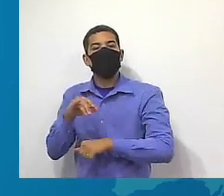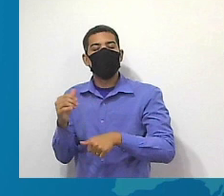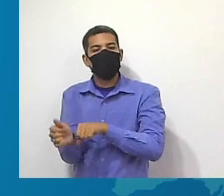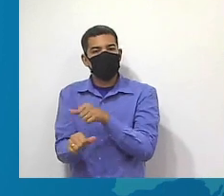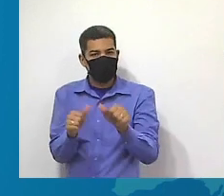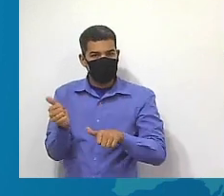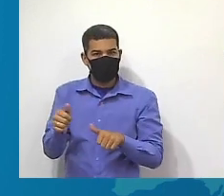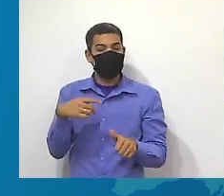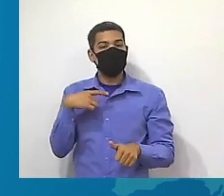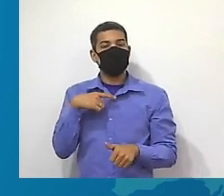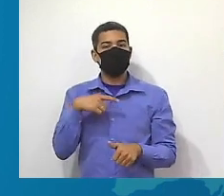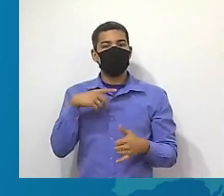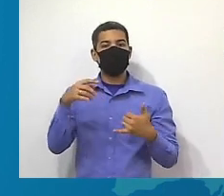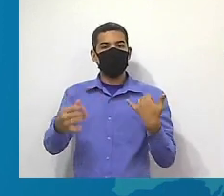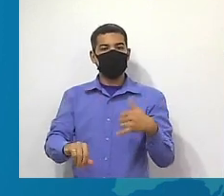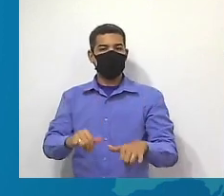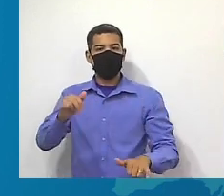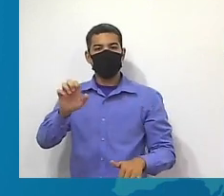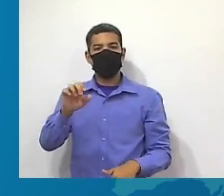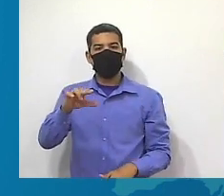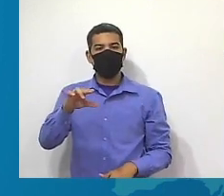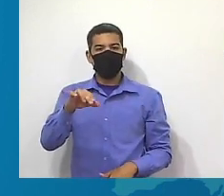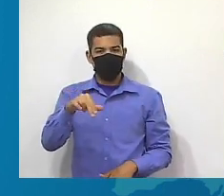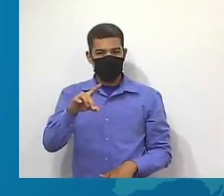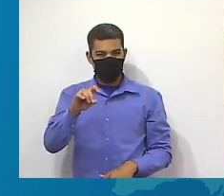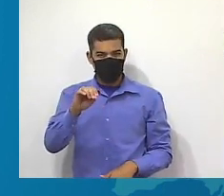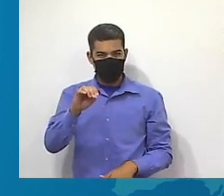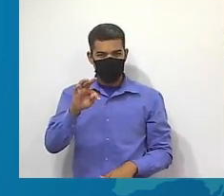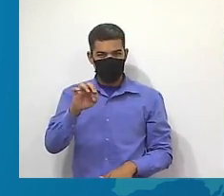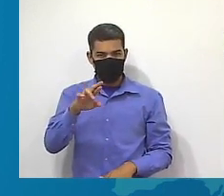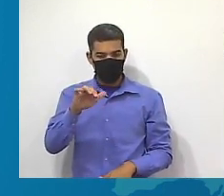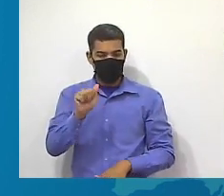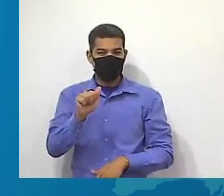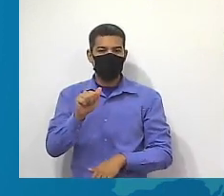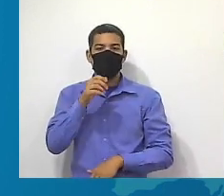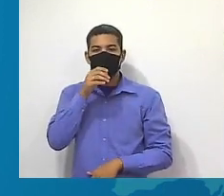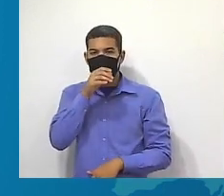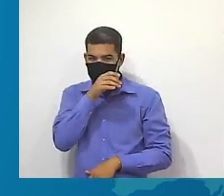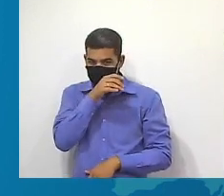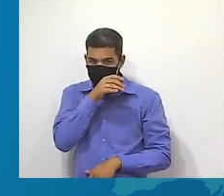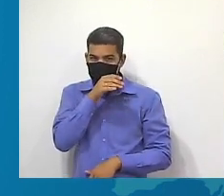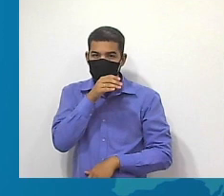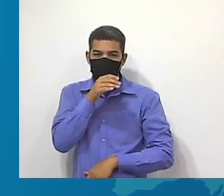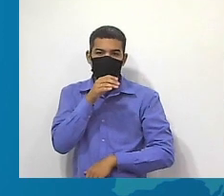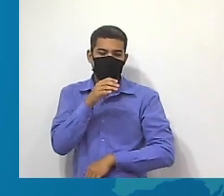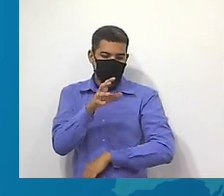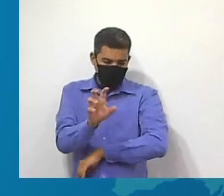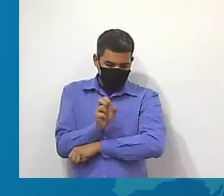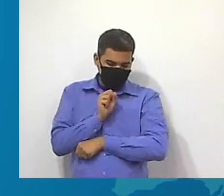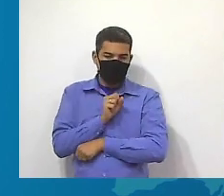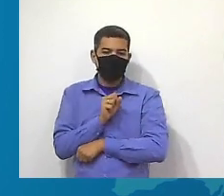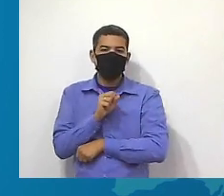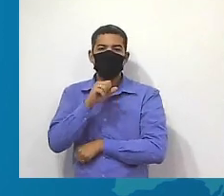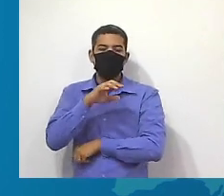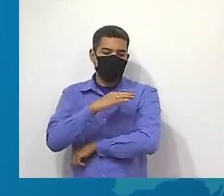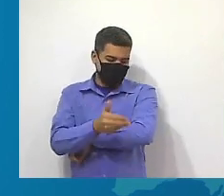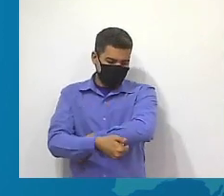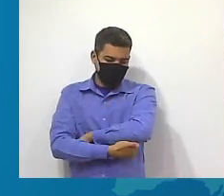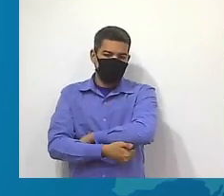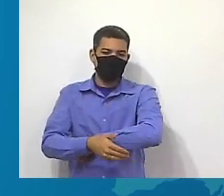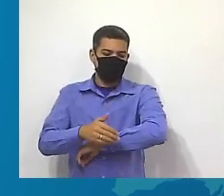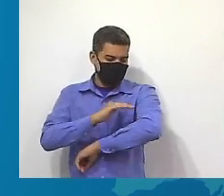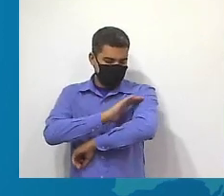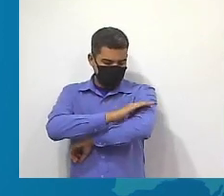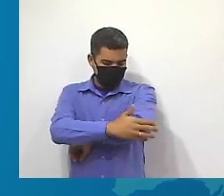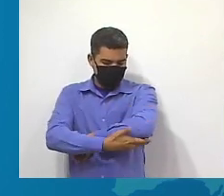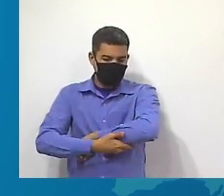ali acaba sendo uma reação endotérmica, que absorve calor e deixa tudo ao redor gelado. Então, ele vai lá e coloca sobre